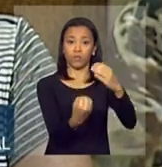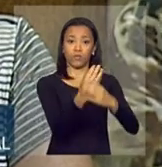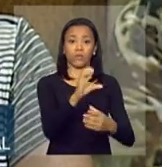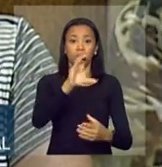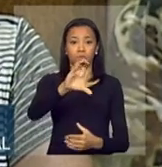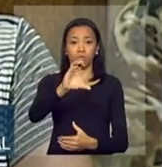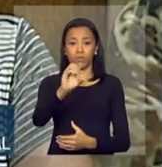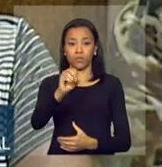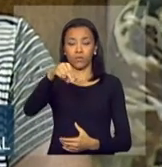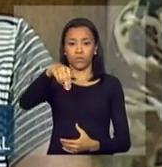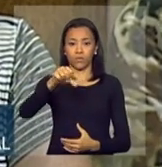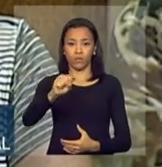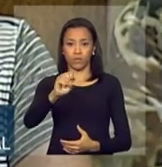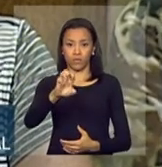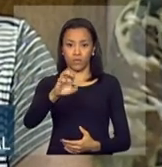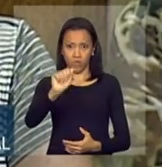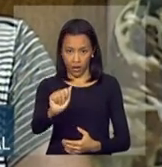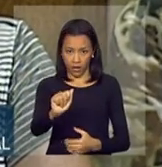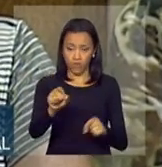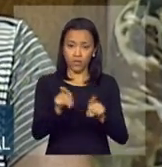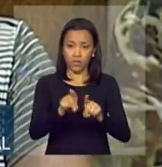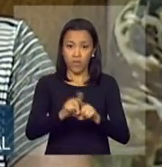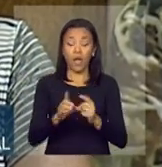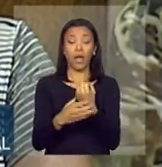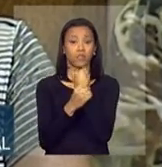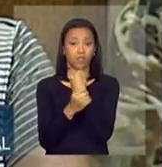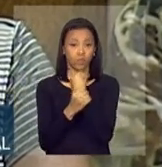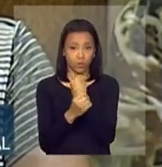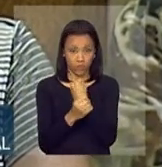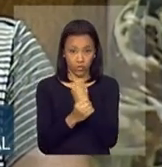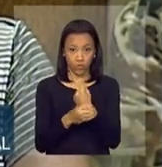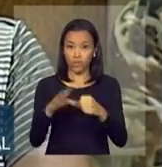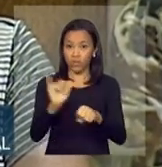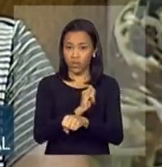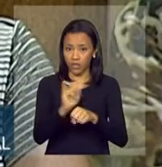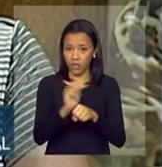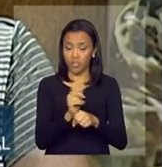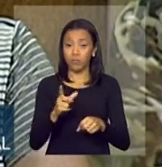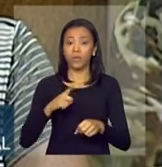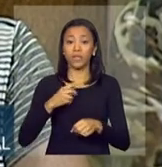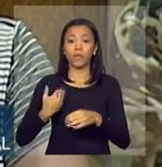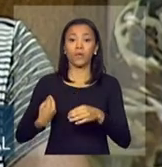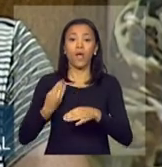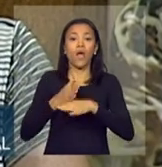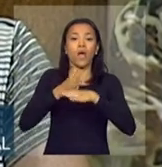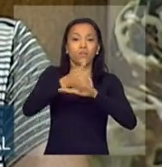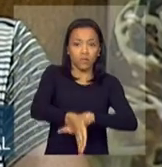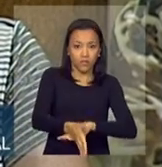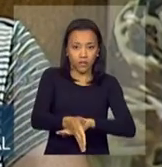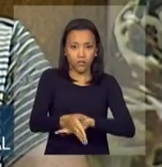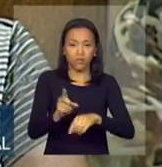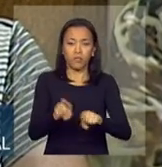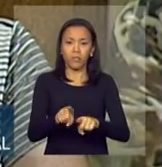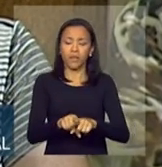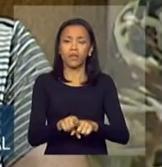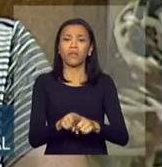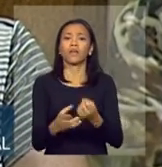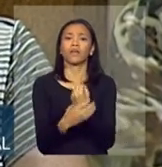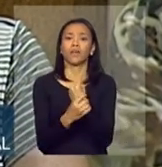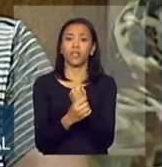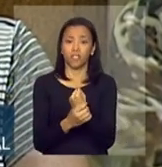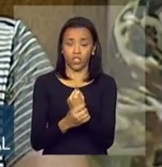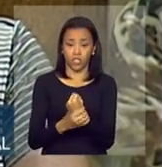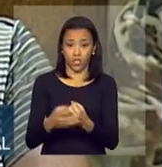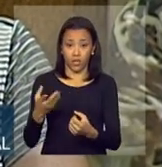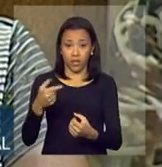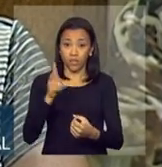de mecanismos e instrumentos para acessar o CISAM. Garantir a configuração de estruturas permanentes